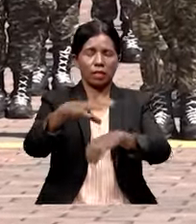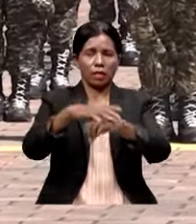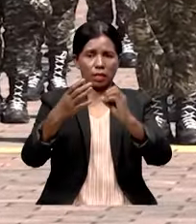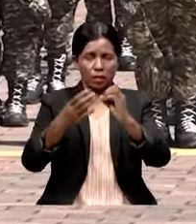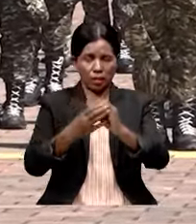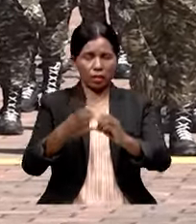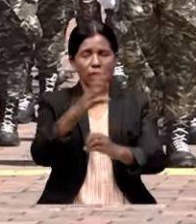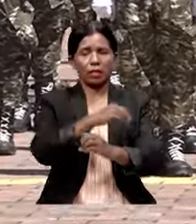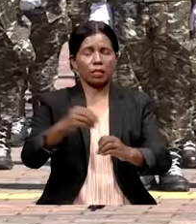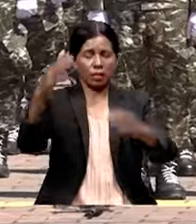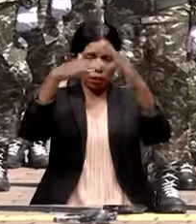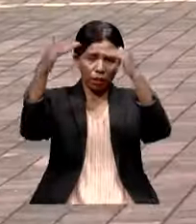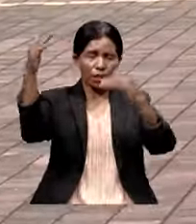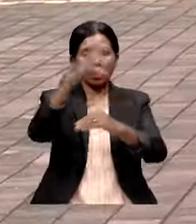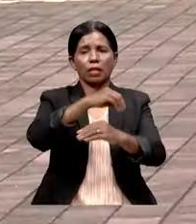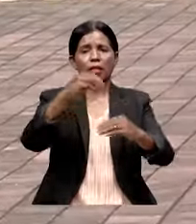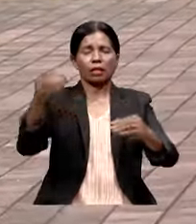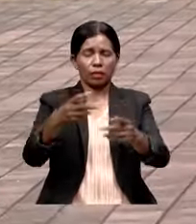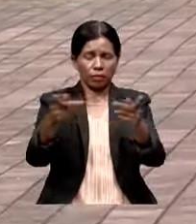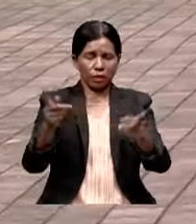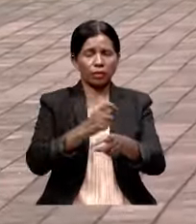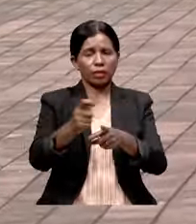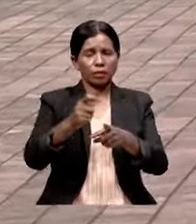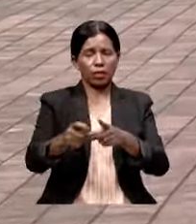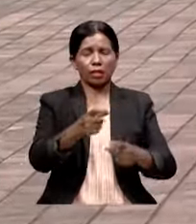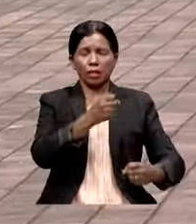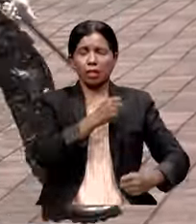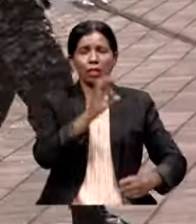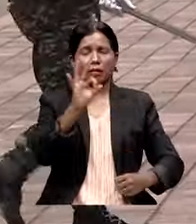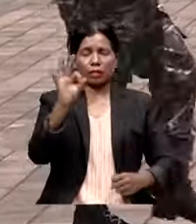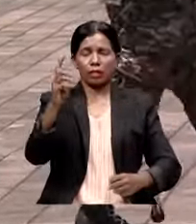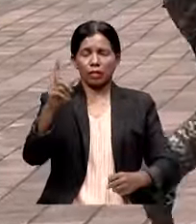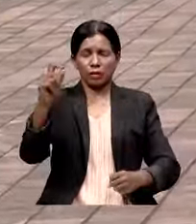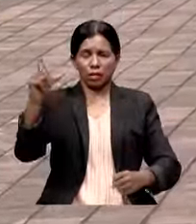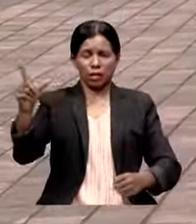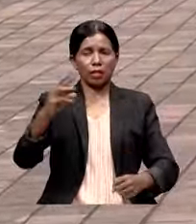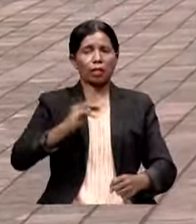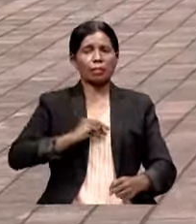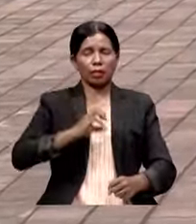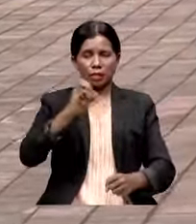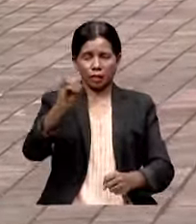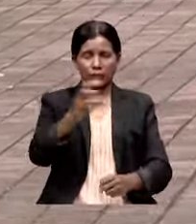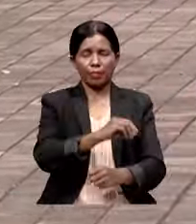komponente aéreo no komponente centro formação no FFDTL Nicolau Lobato Metinaru, no MOS